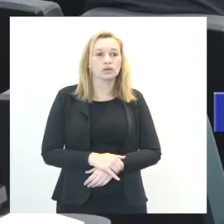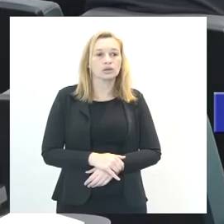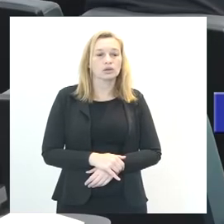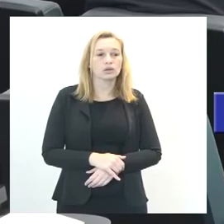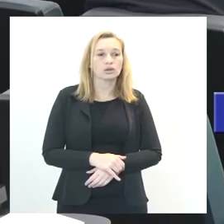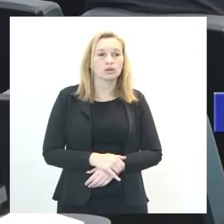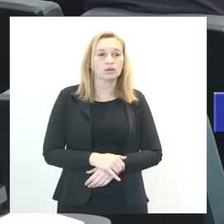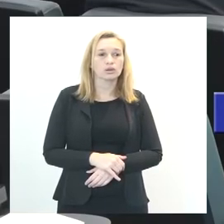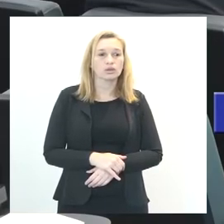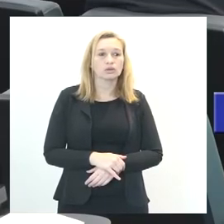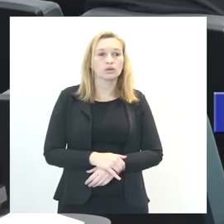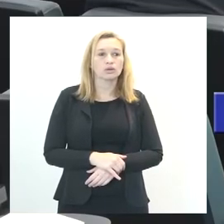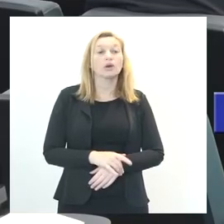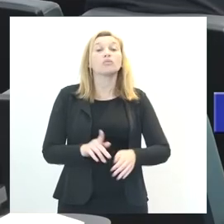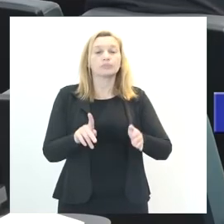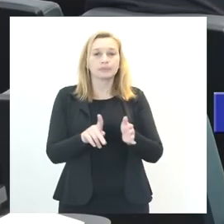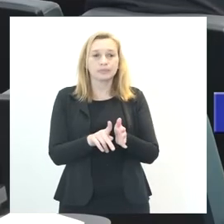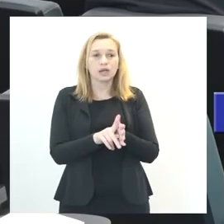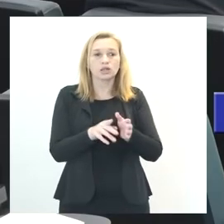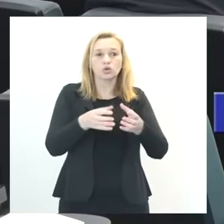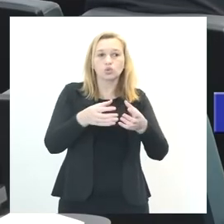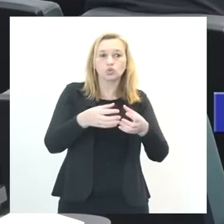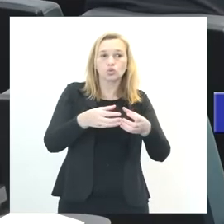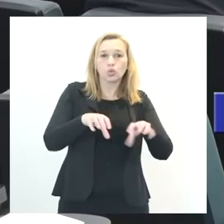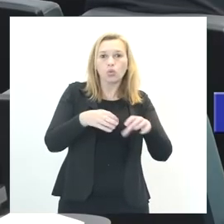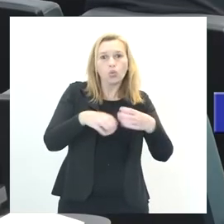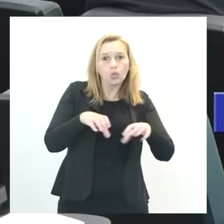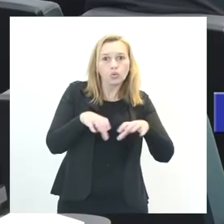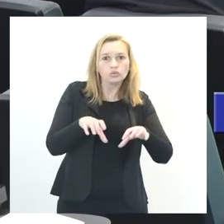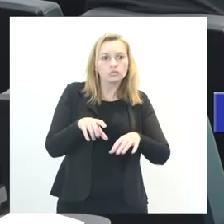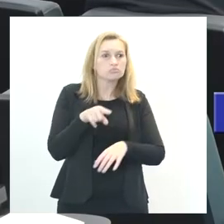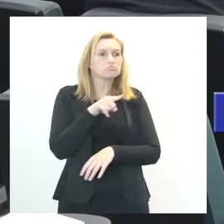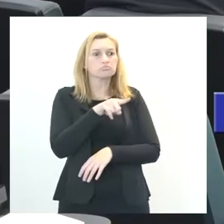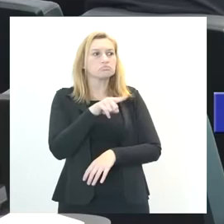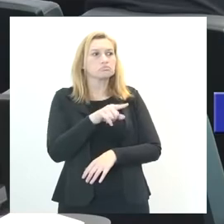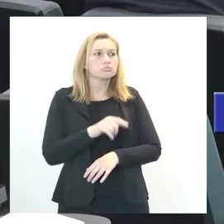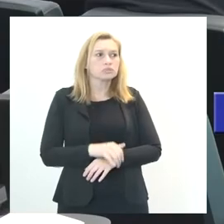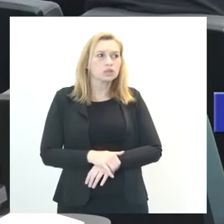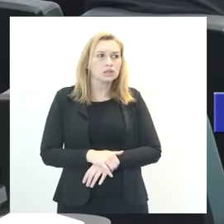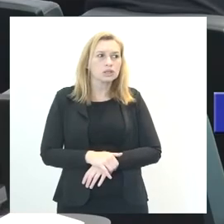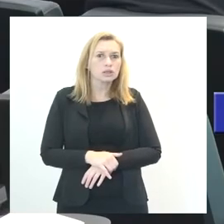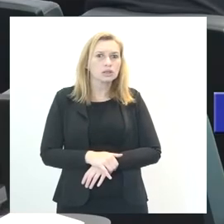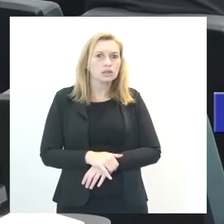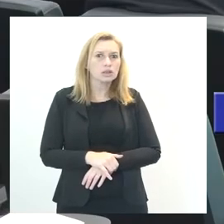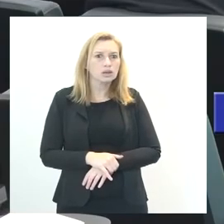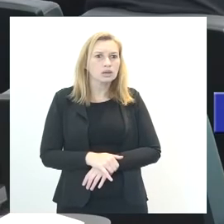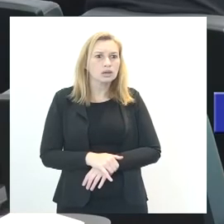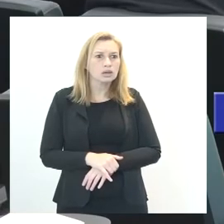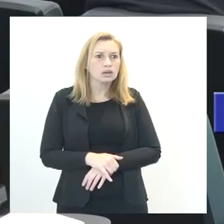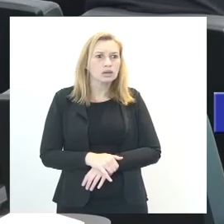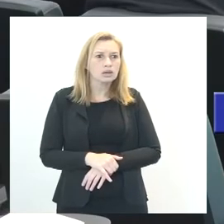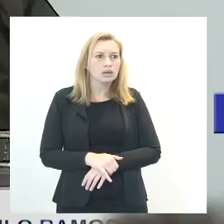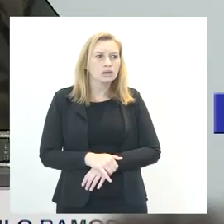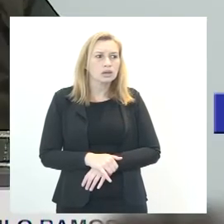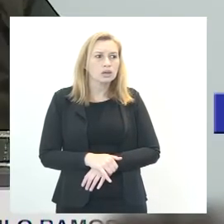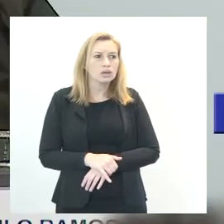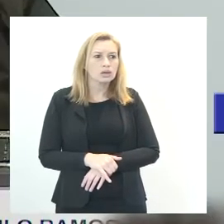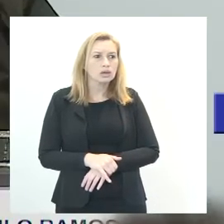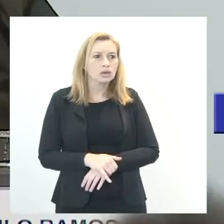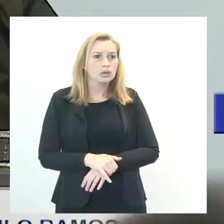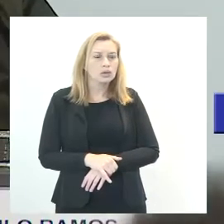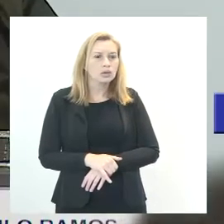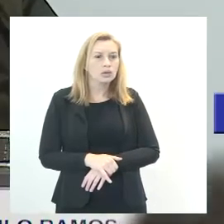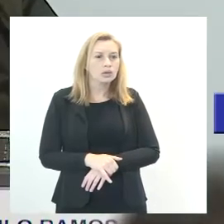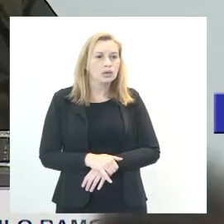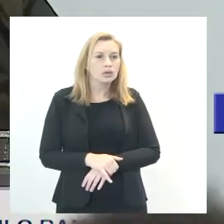fazendo parte do concurso esse isso aqui é assim é